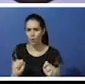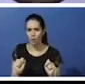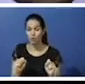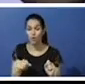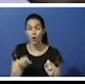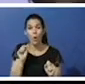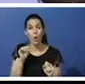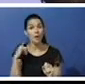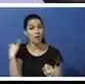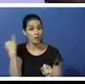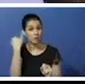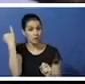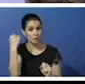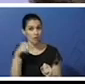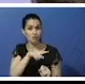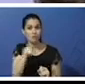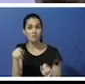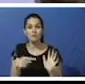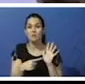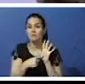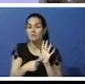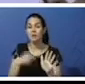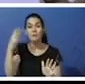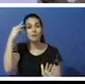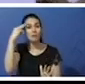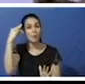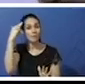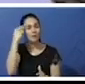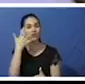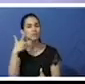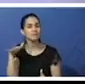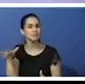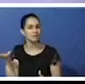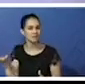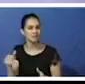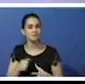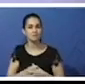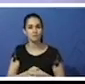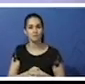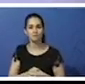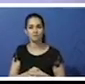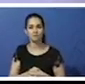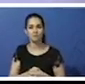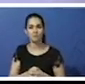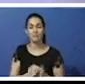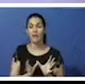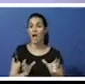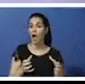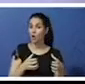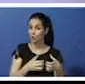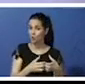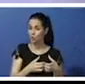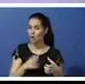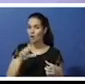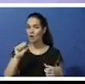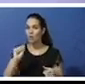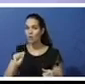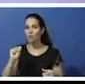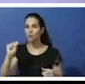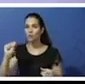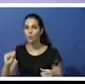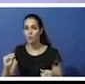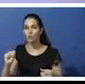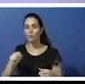importante? Essa representação mental para as crianças. Olha lá, agrupe de 8